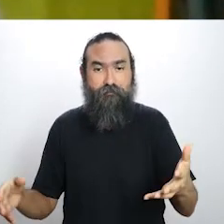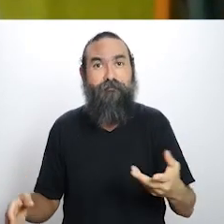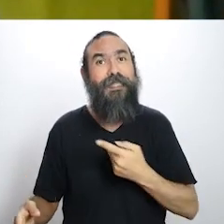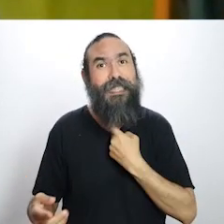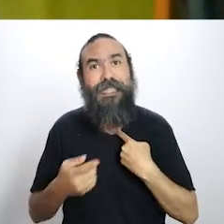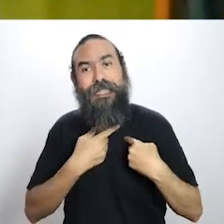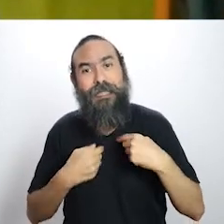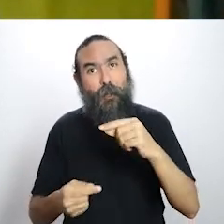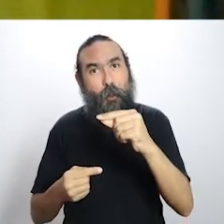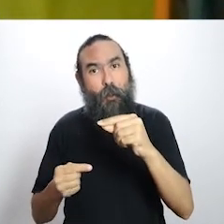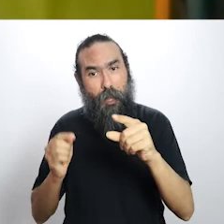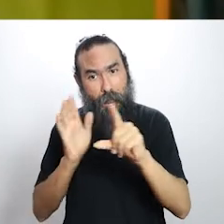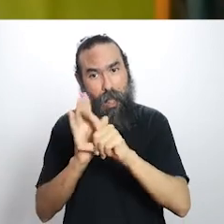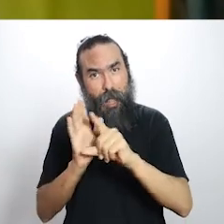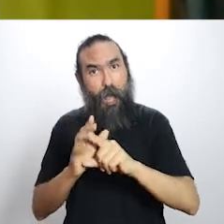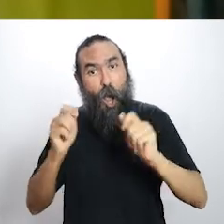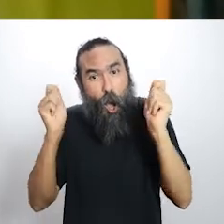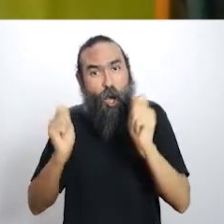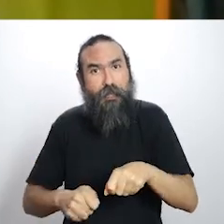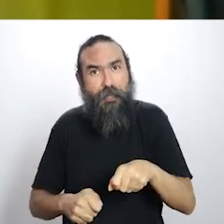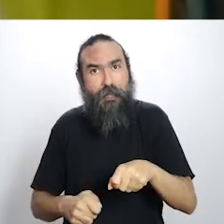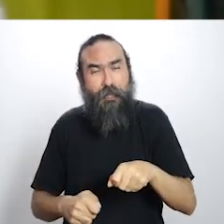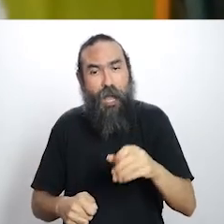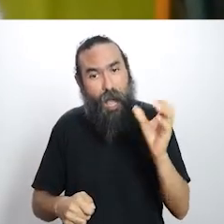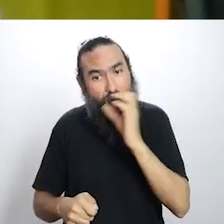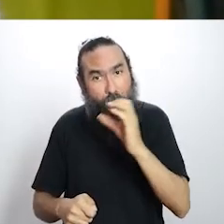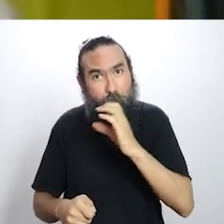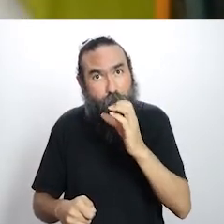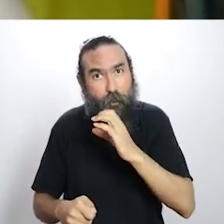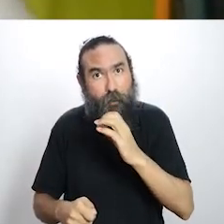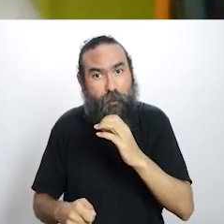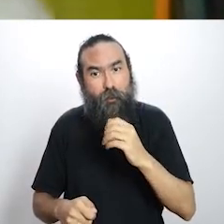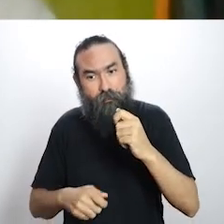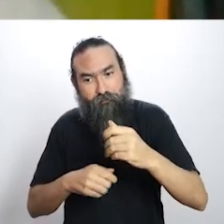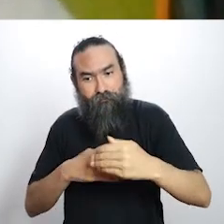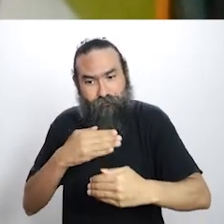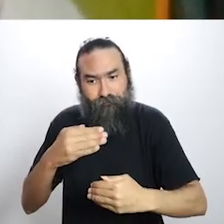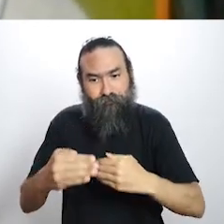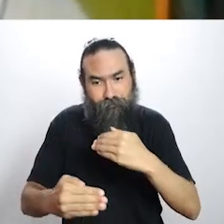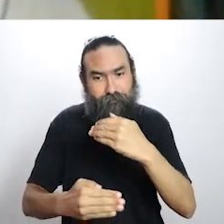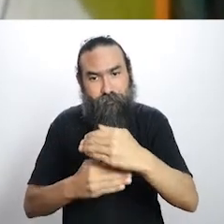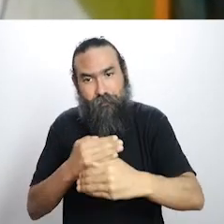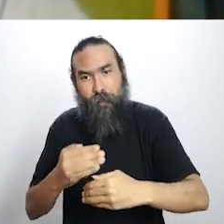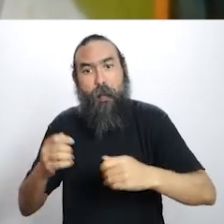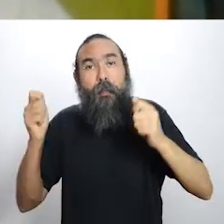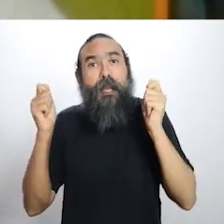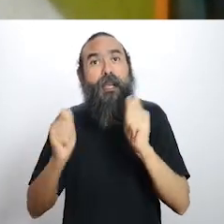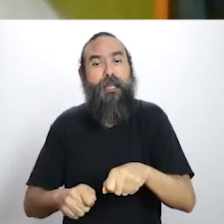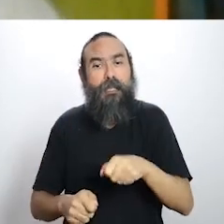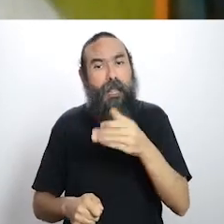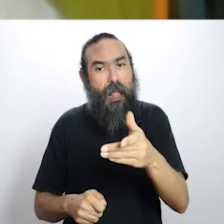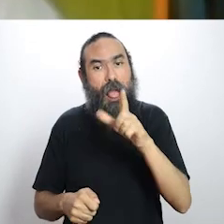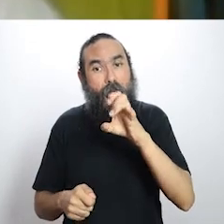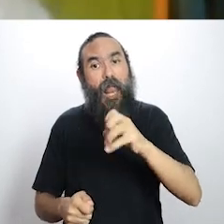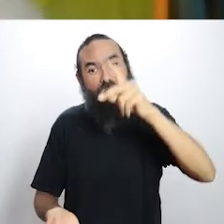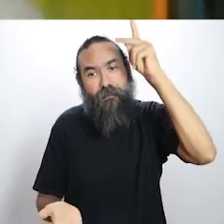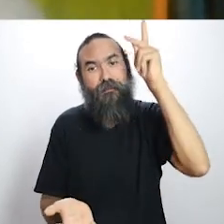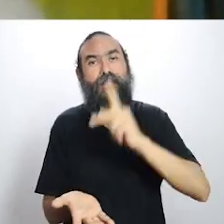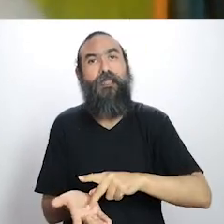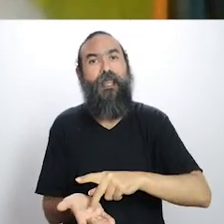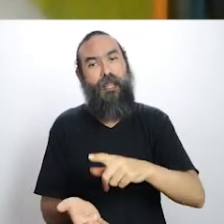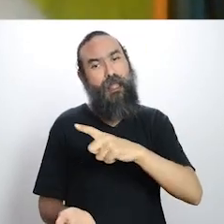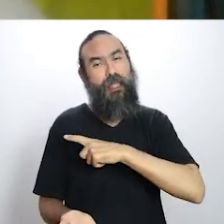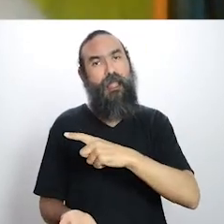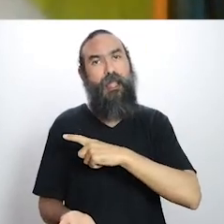a gente consiga fazê-la o mais breve possível, ver que vai andando os passos necessários para que ela exista. E é